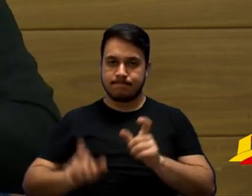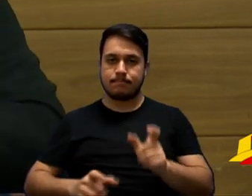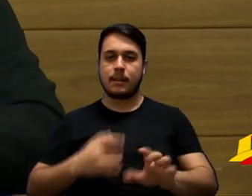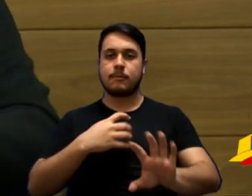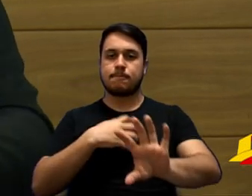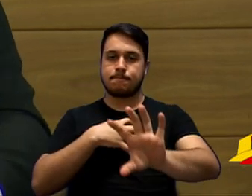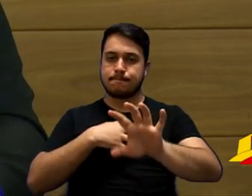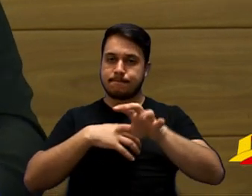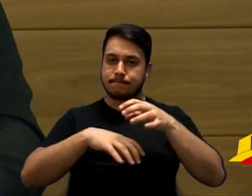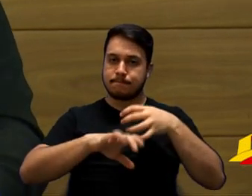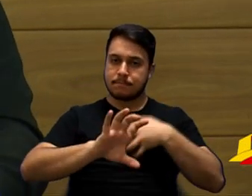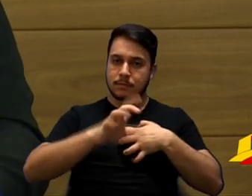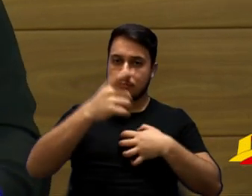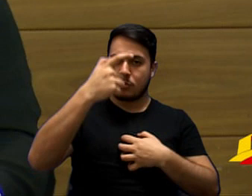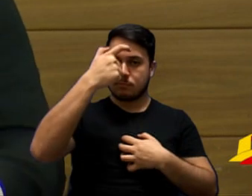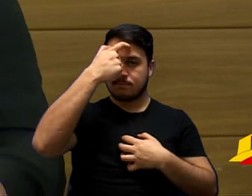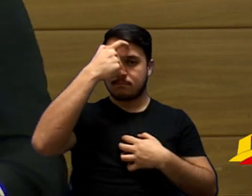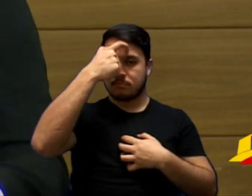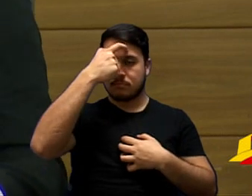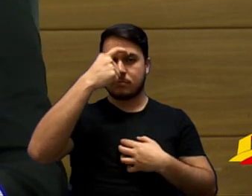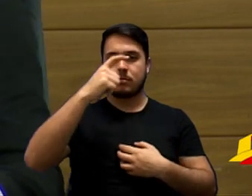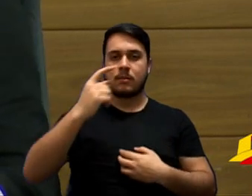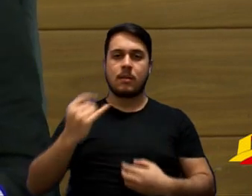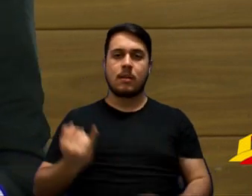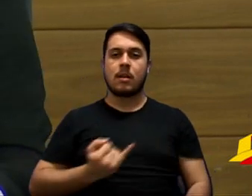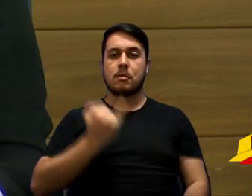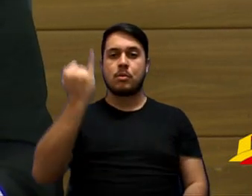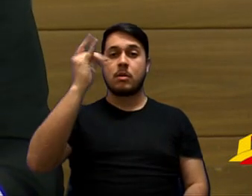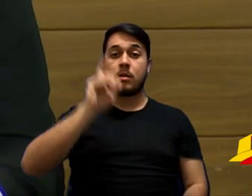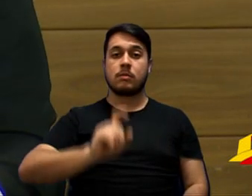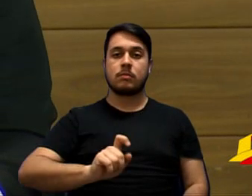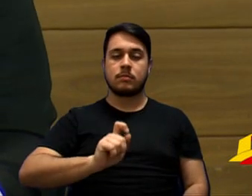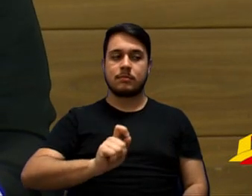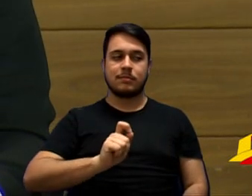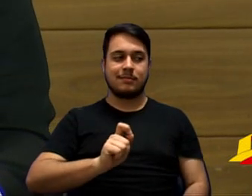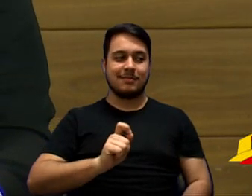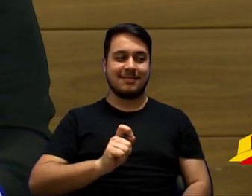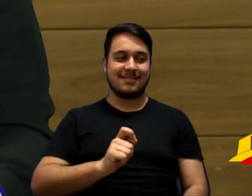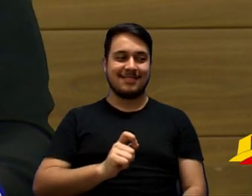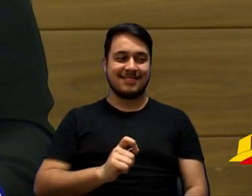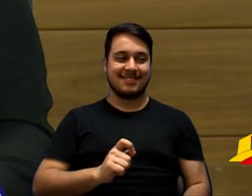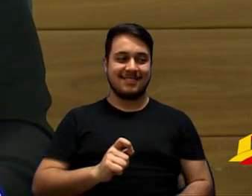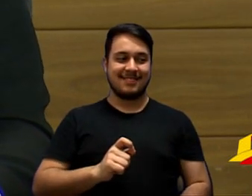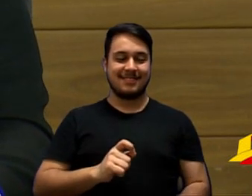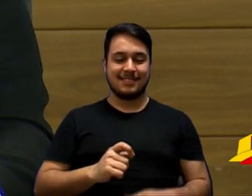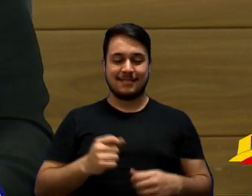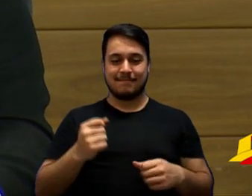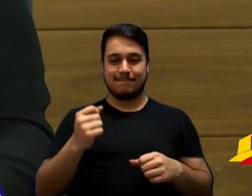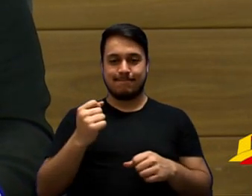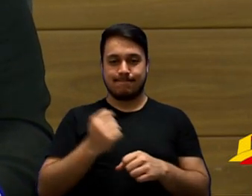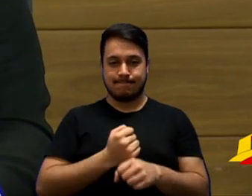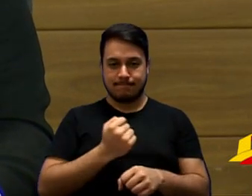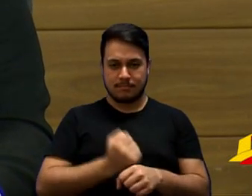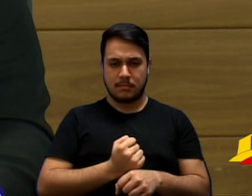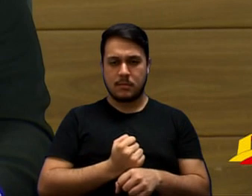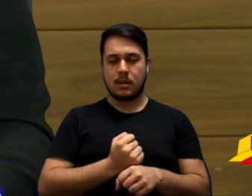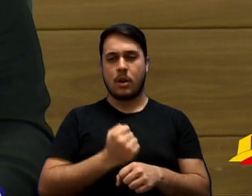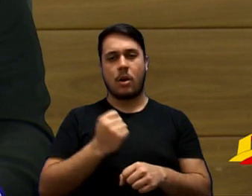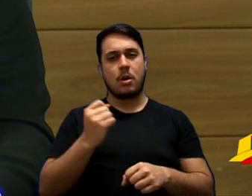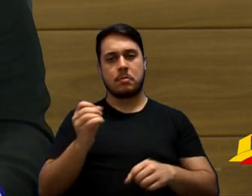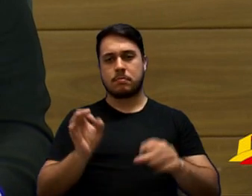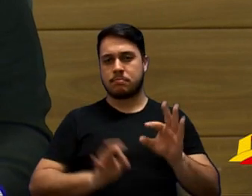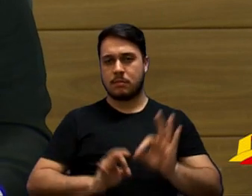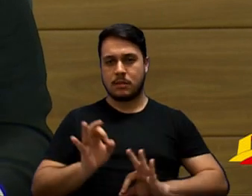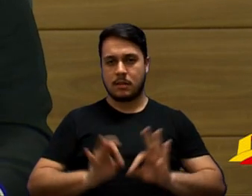despertar da consciência da importância de que de repente para uma ultimamente para um planejamento para se modificar